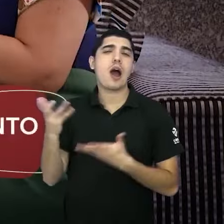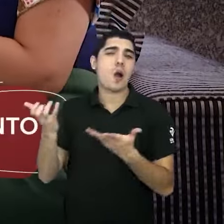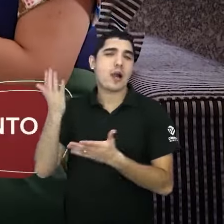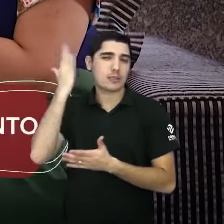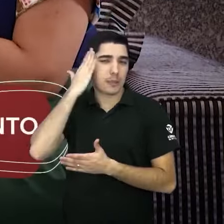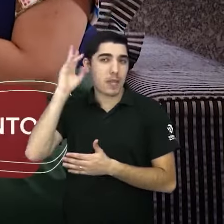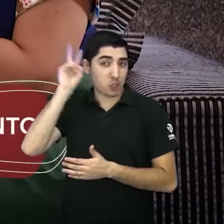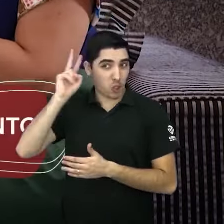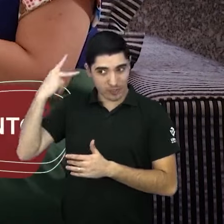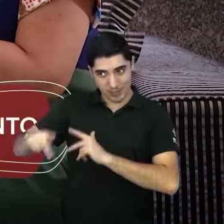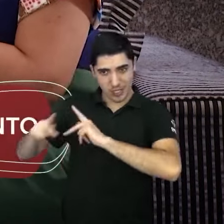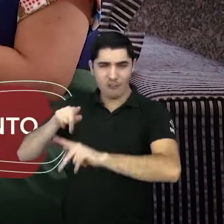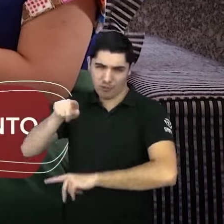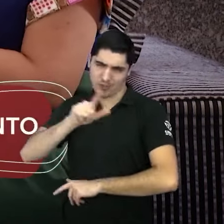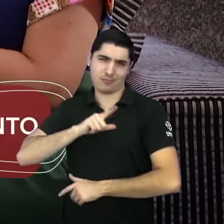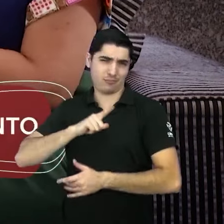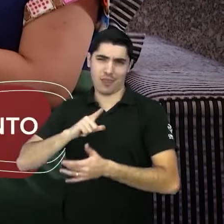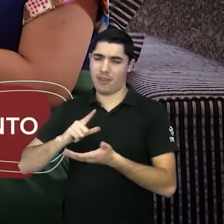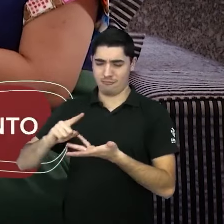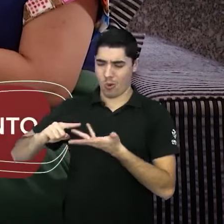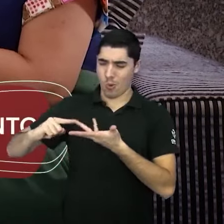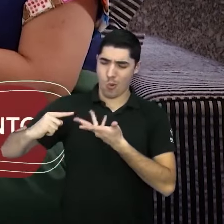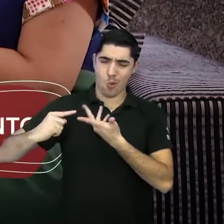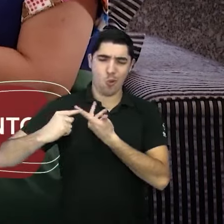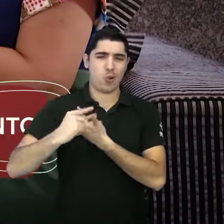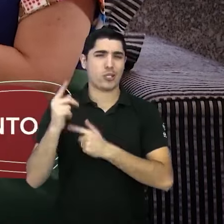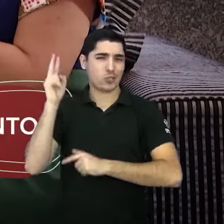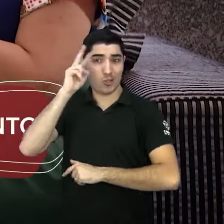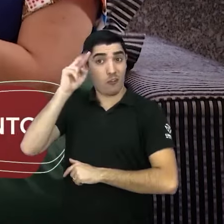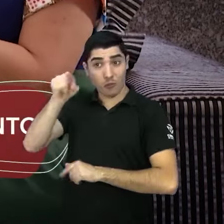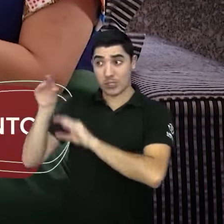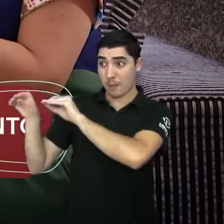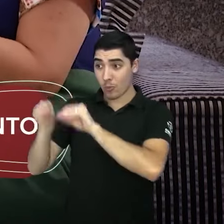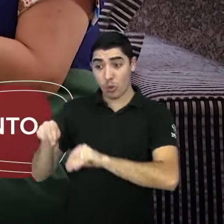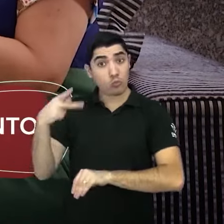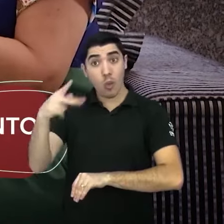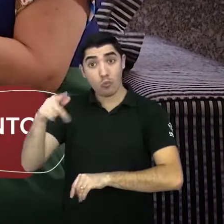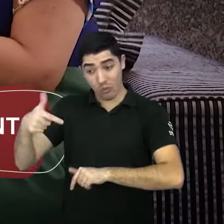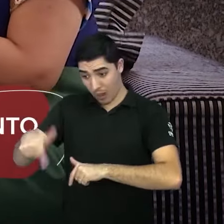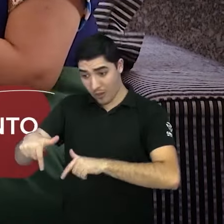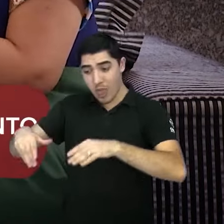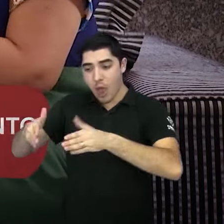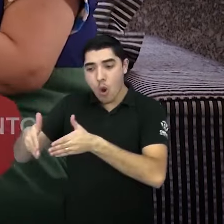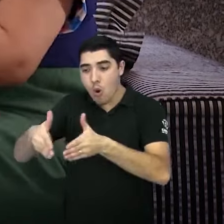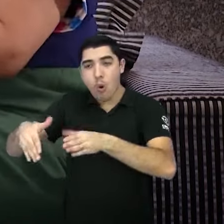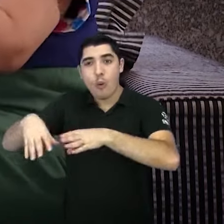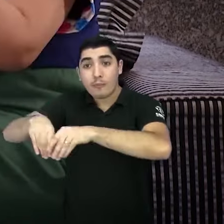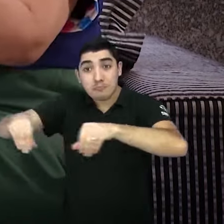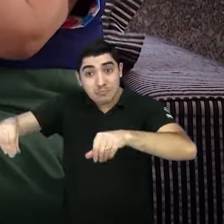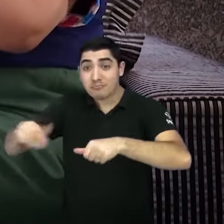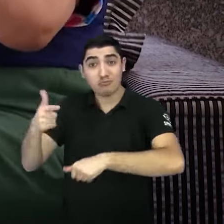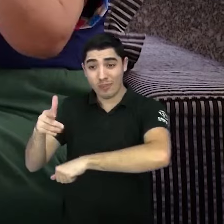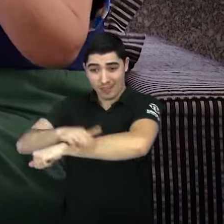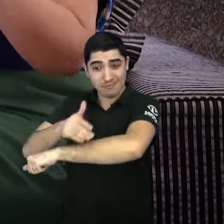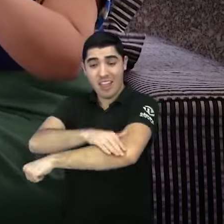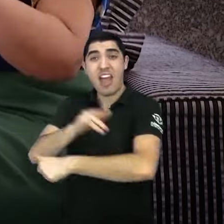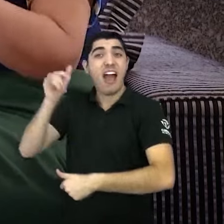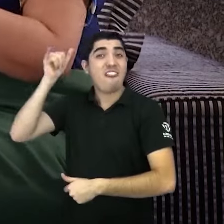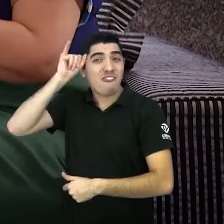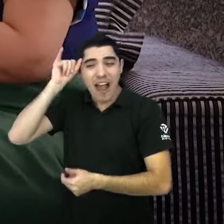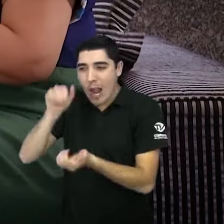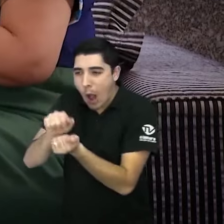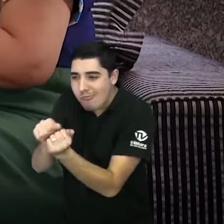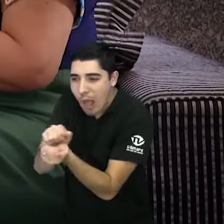Falando de história de São José, você tem muita história para contar, né? Você veio aqui, não tinha nem asfalto, as vaquinhas passavam